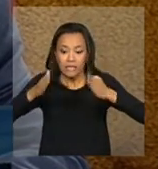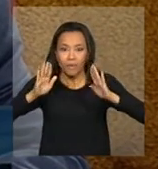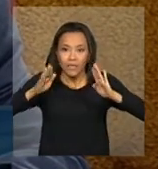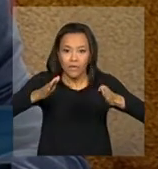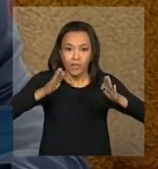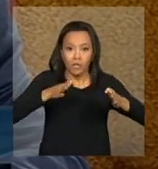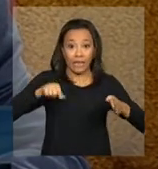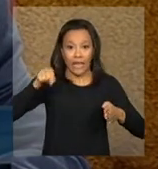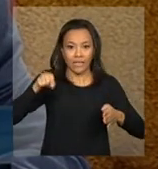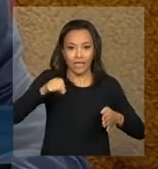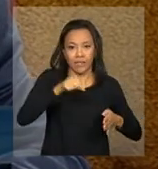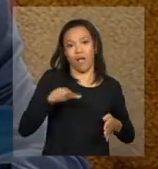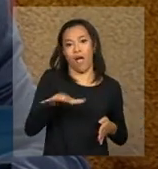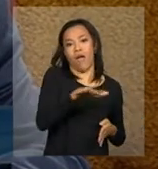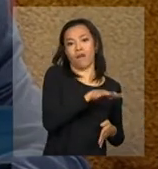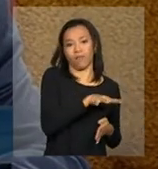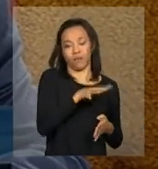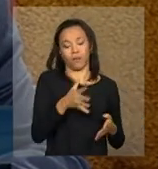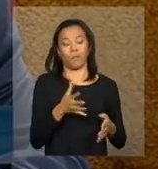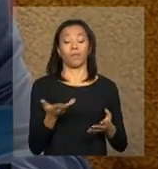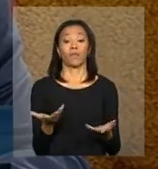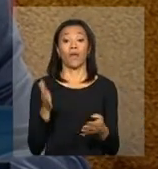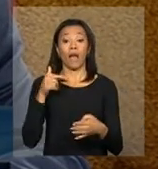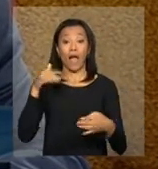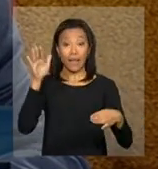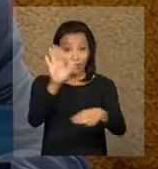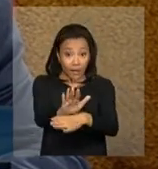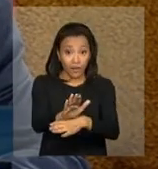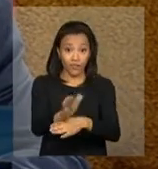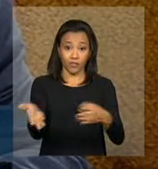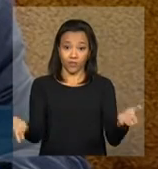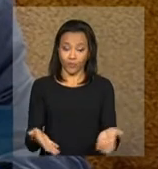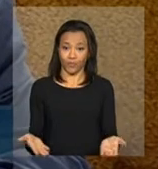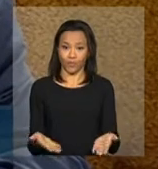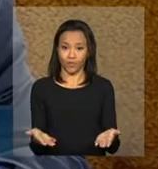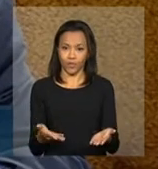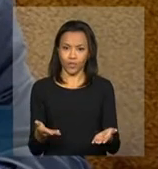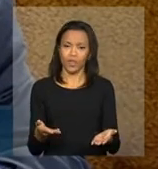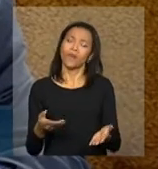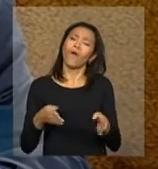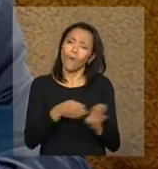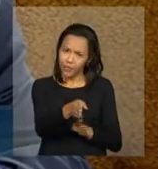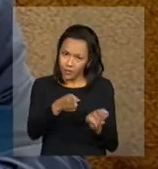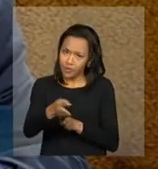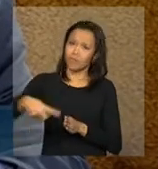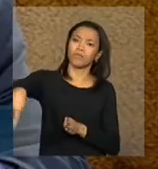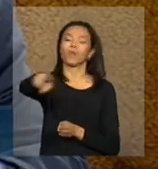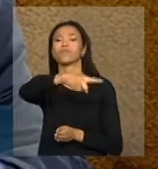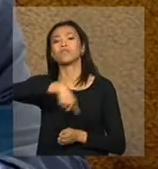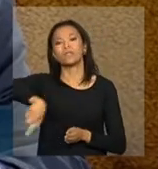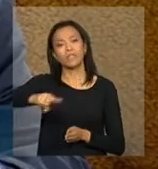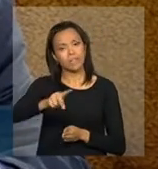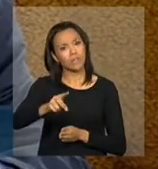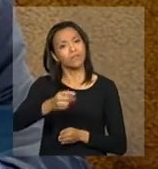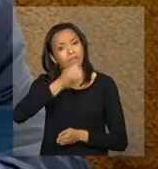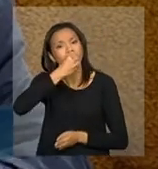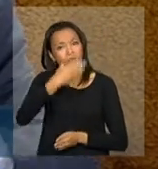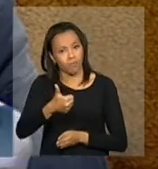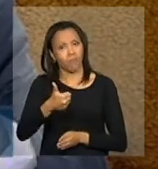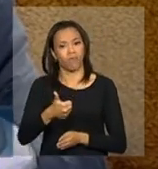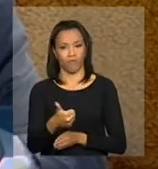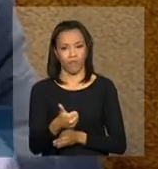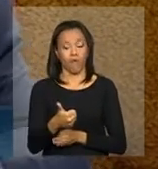questão para esse momento da tarde. Seria extremamente recomendável e seria muito positivo